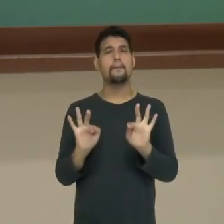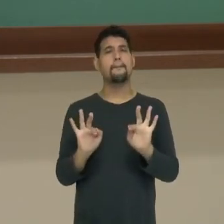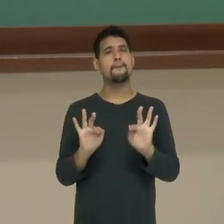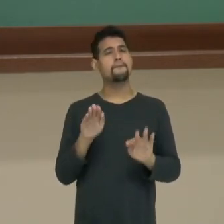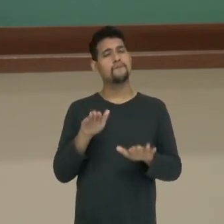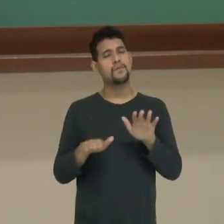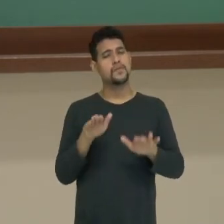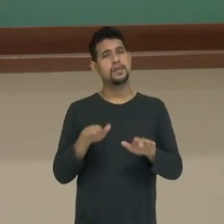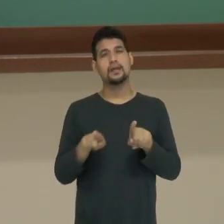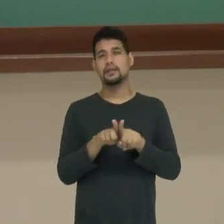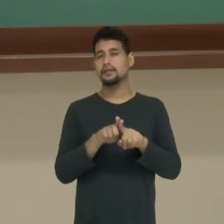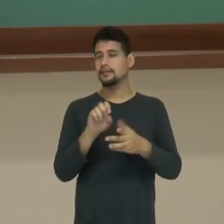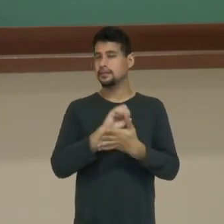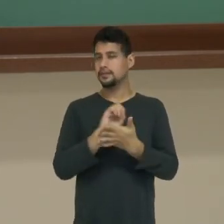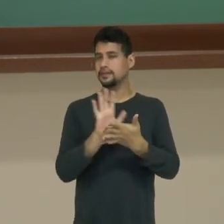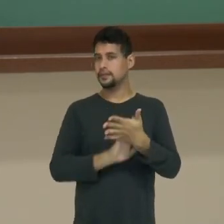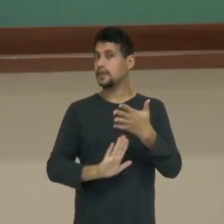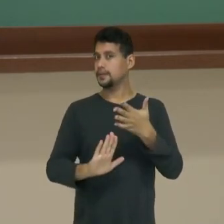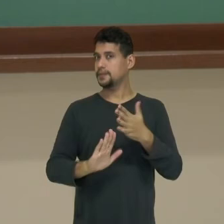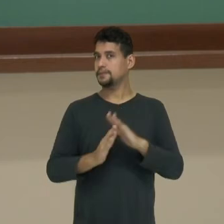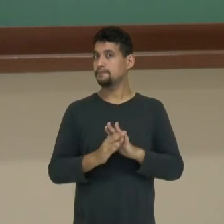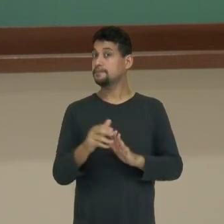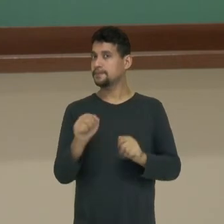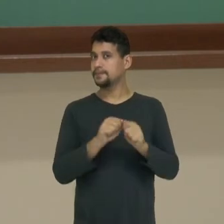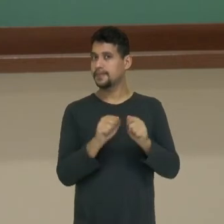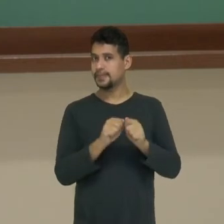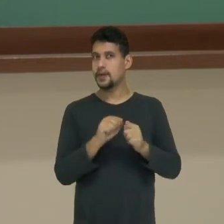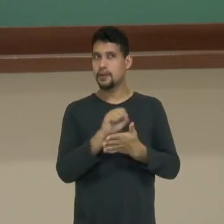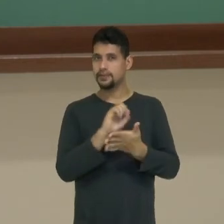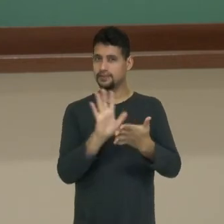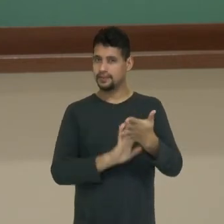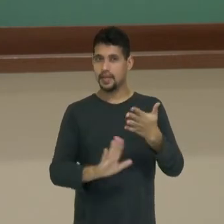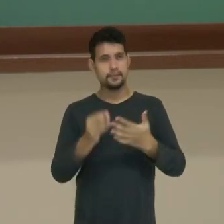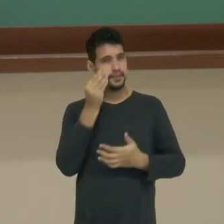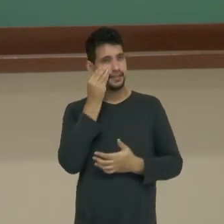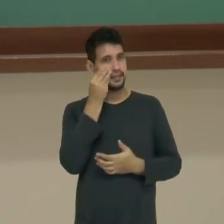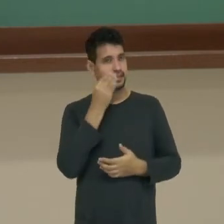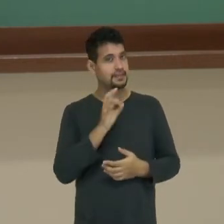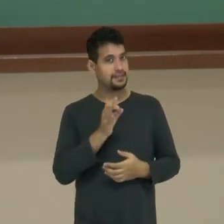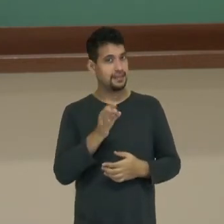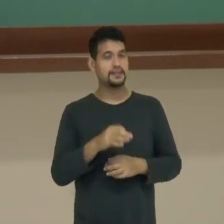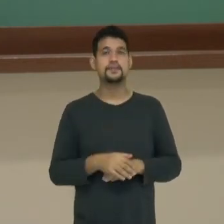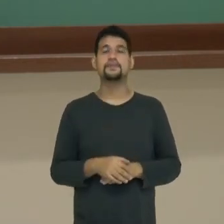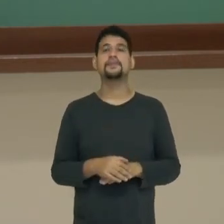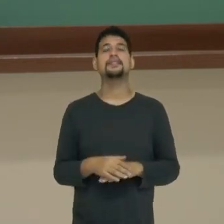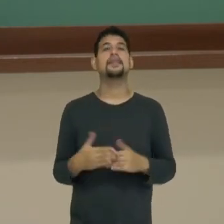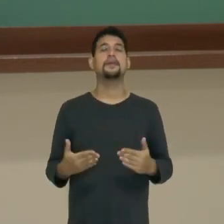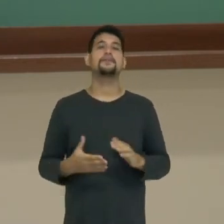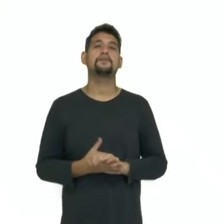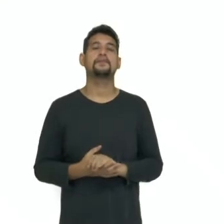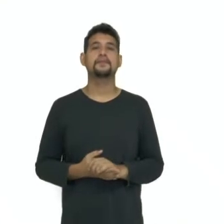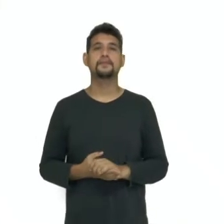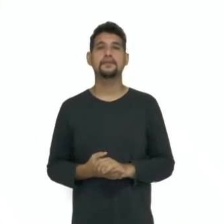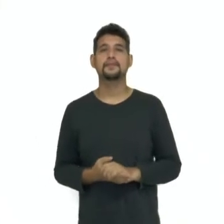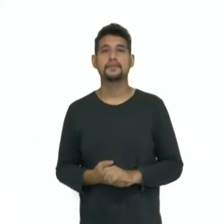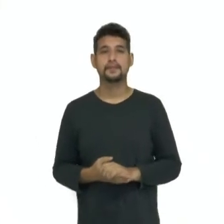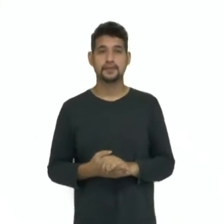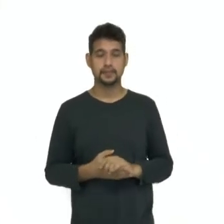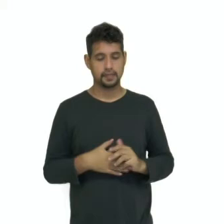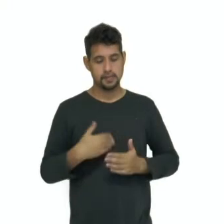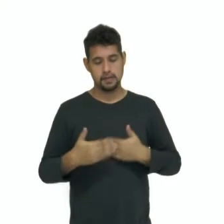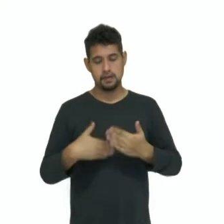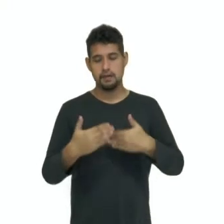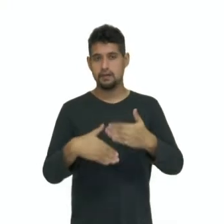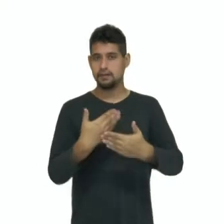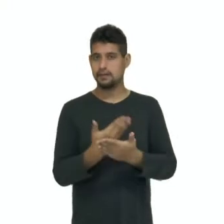acordo com o exercício pedido. Vamos fazer mais um para a gente certificar? Então, vamos lá. Durante a